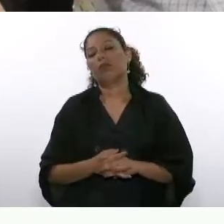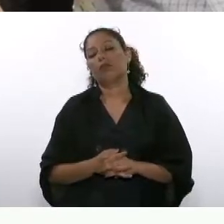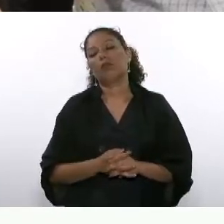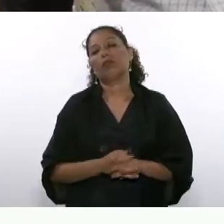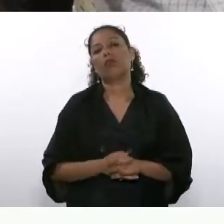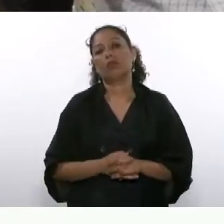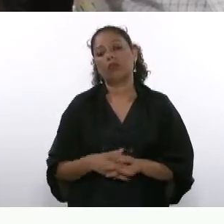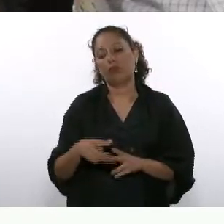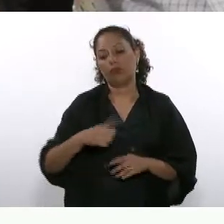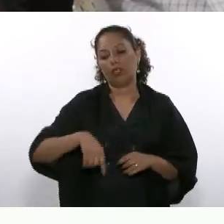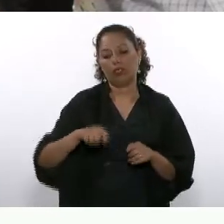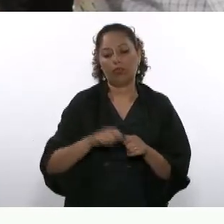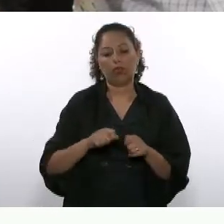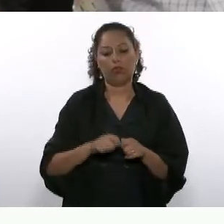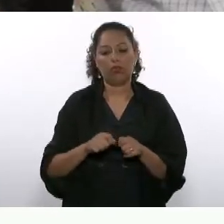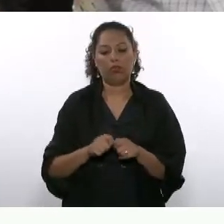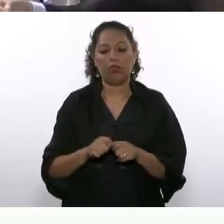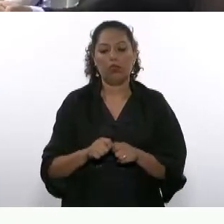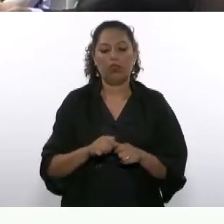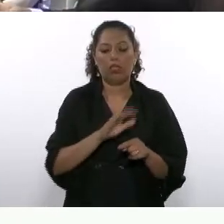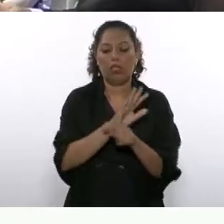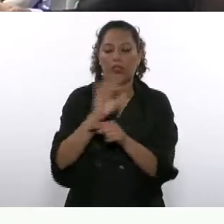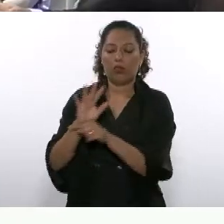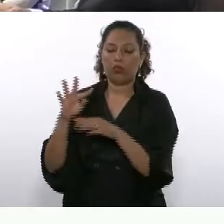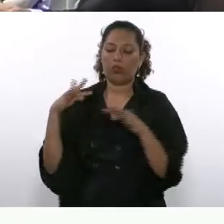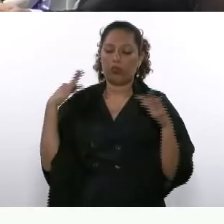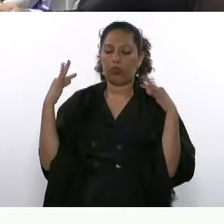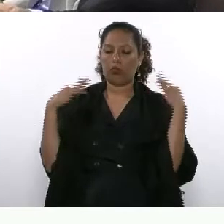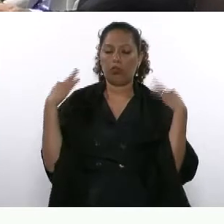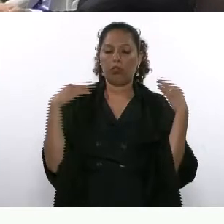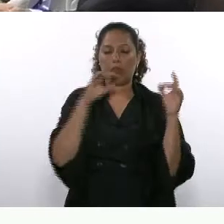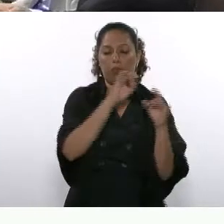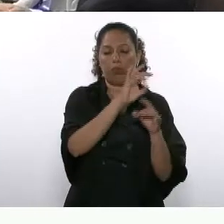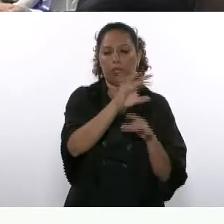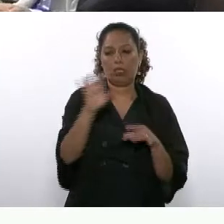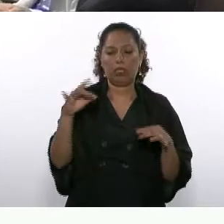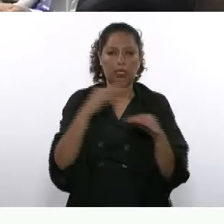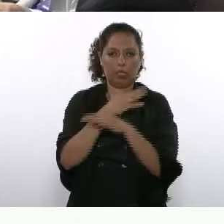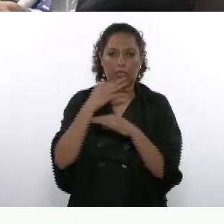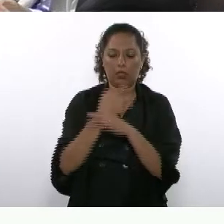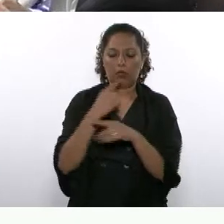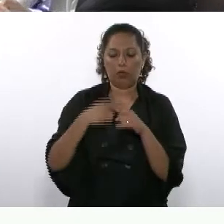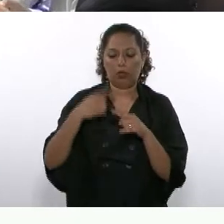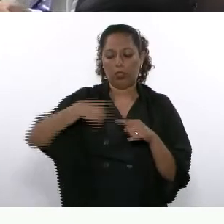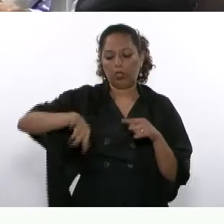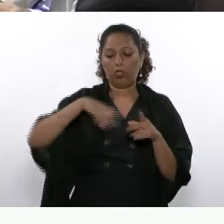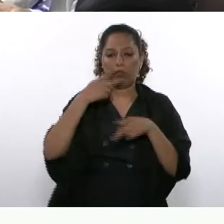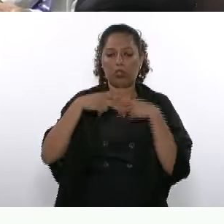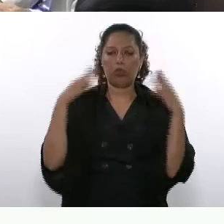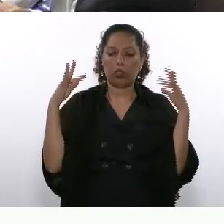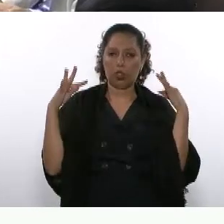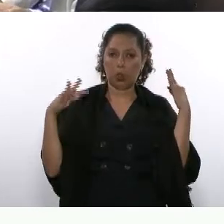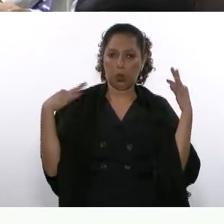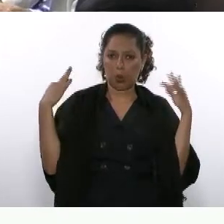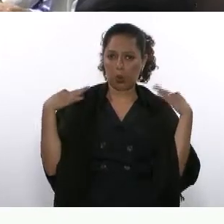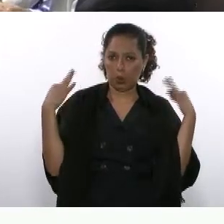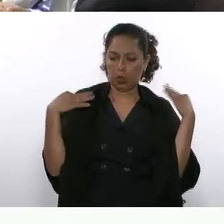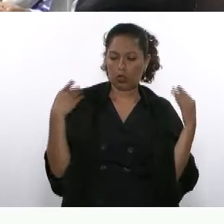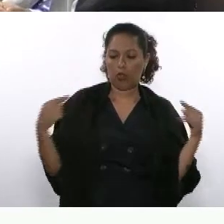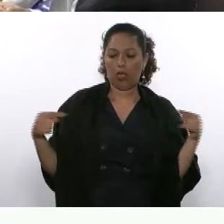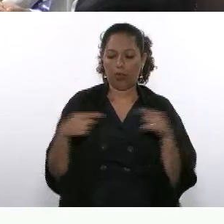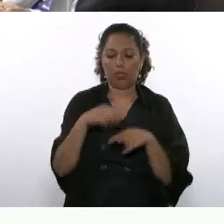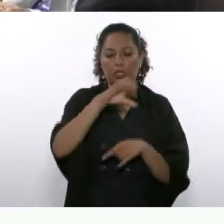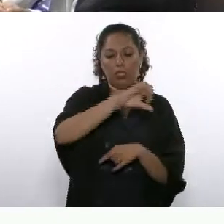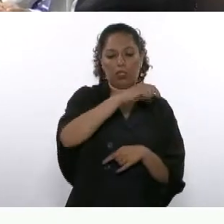A gente fez o inventário da oferta turística de cada município. Afinal de contas, quando a gente pensa em turismo, em estado, são